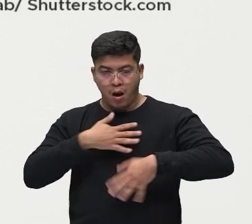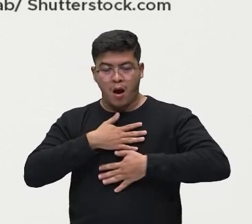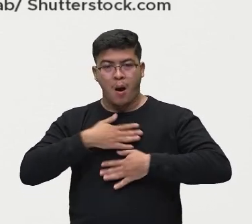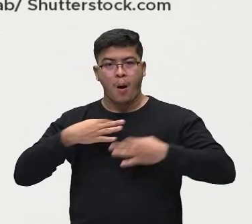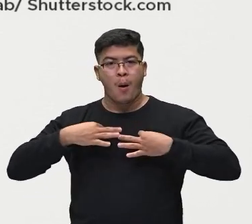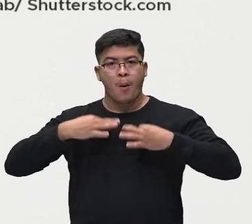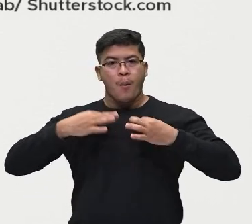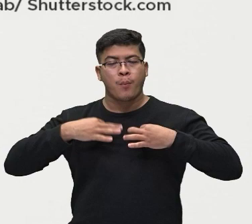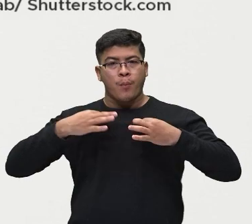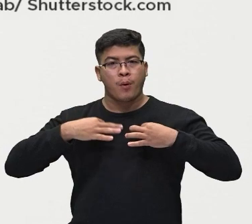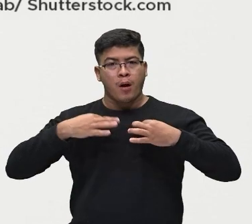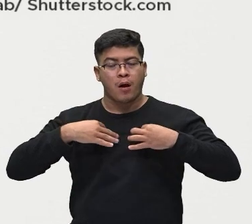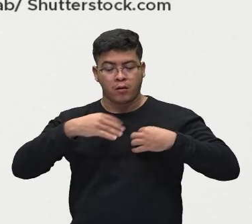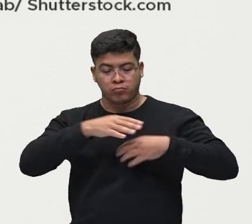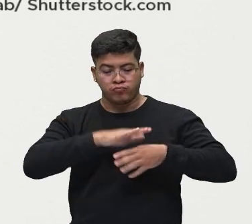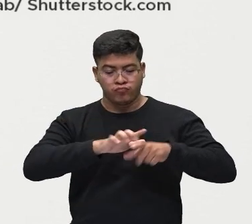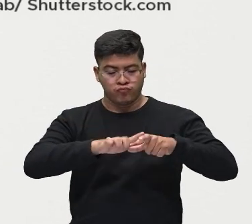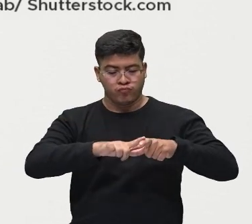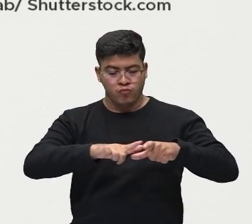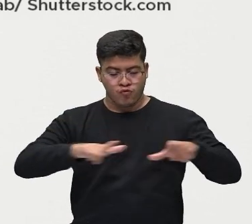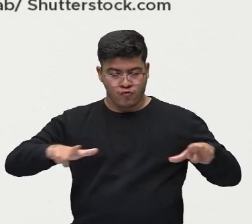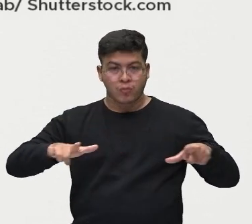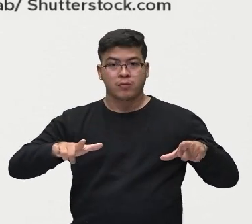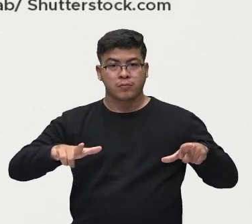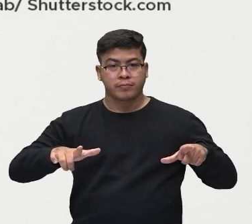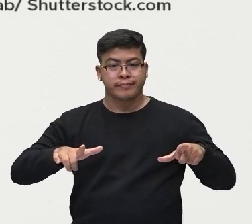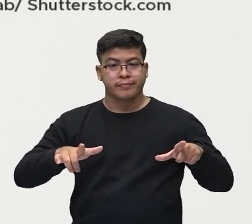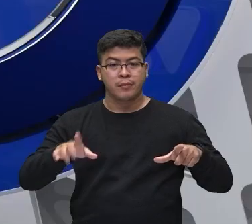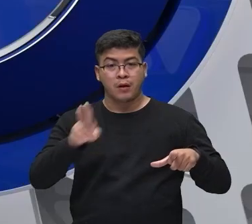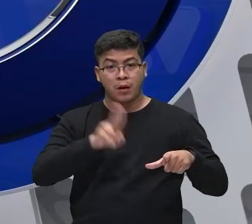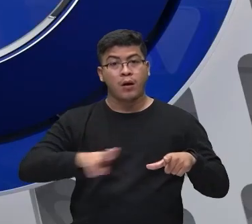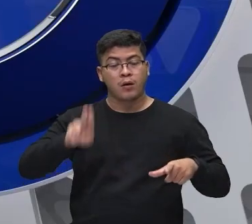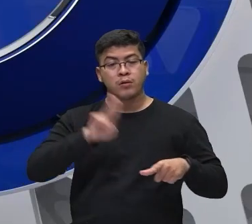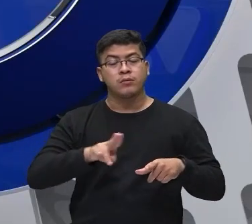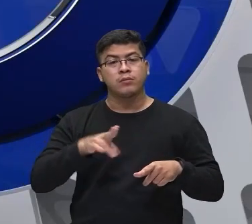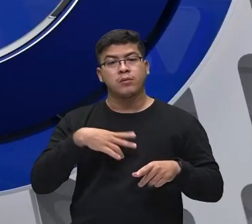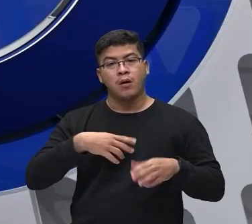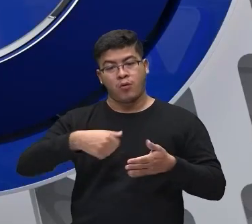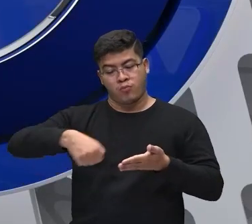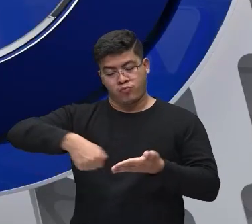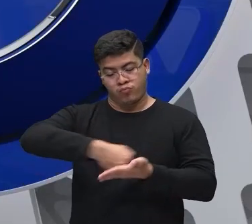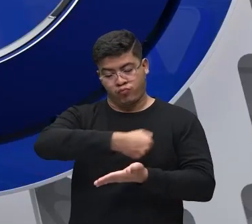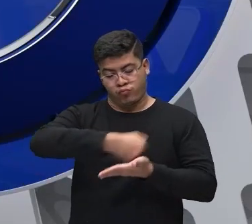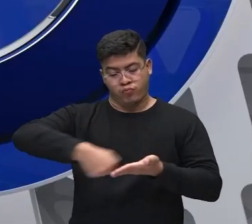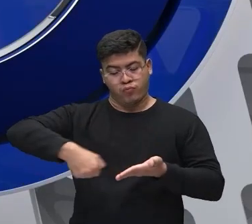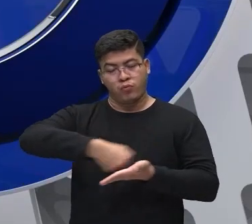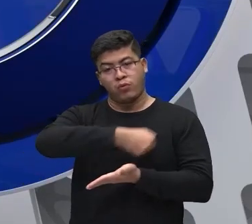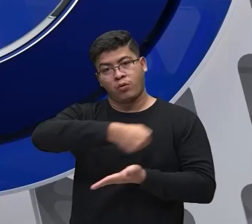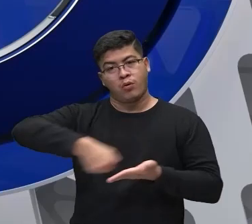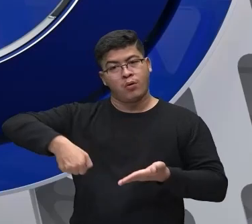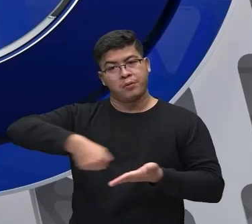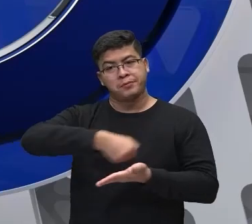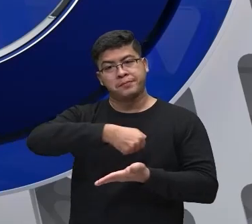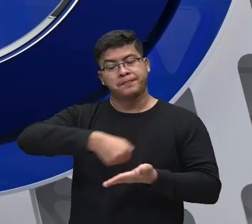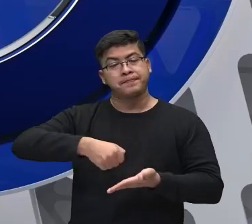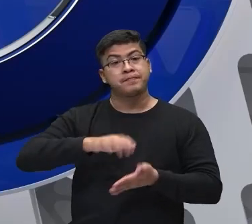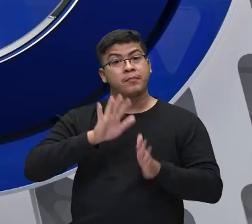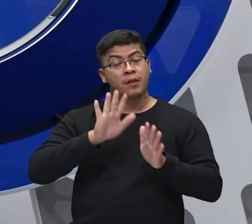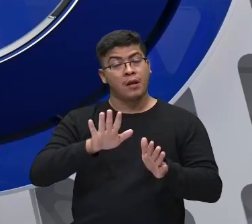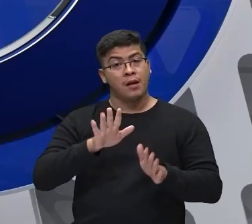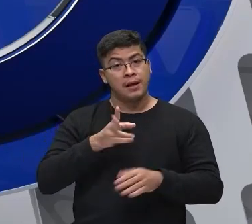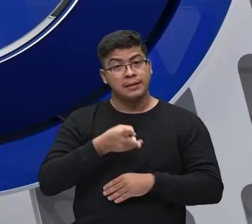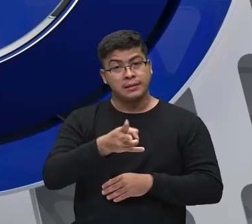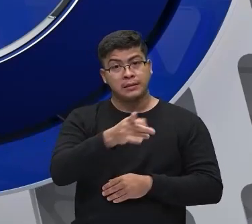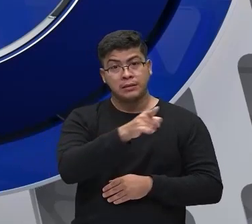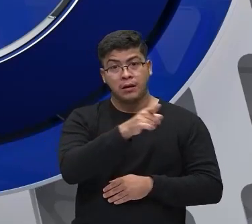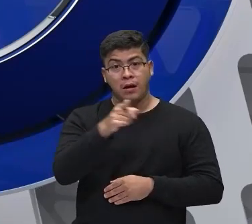para a base desse ferro, que vai ser utilizado para passar roupa. Então, sempre